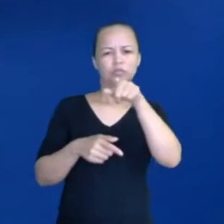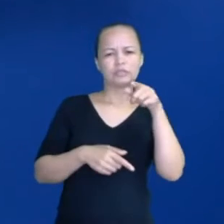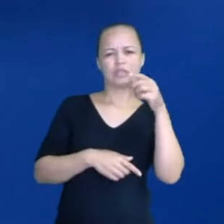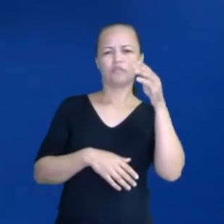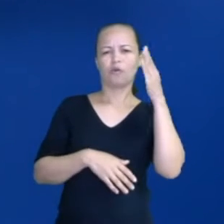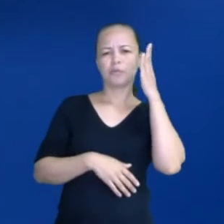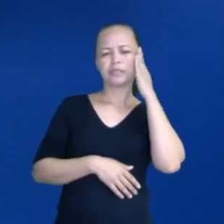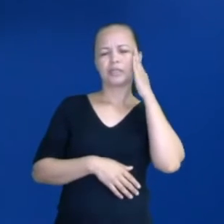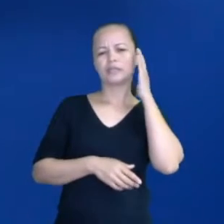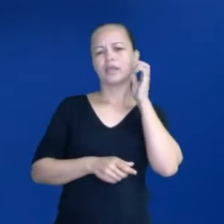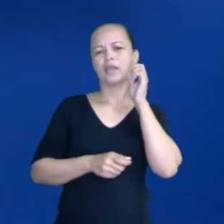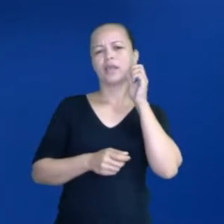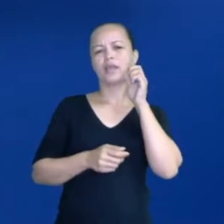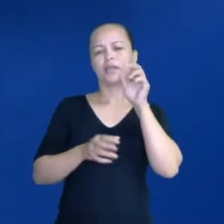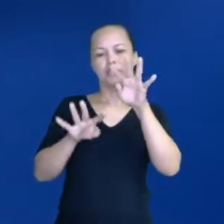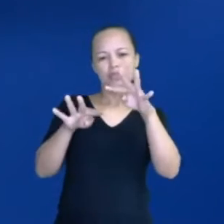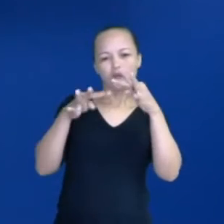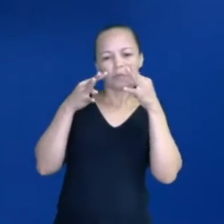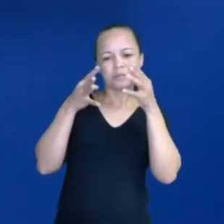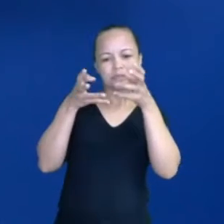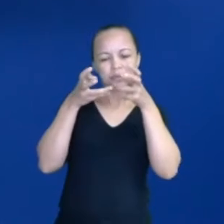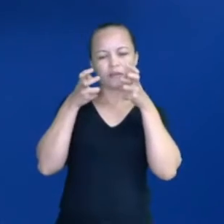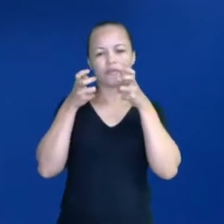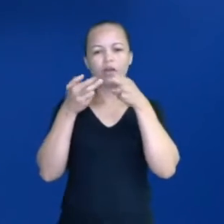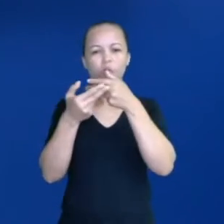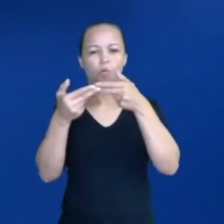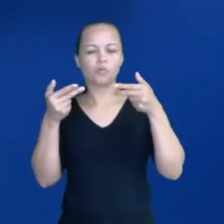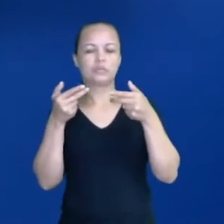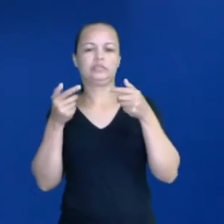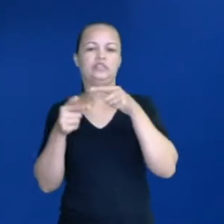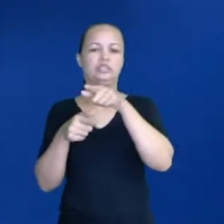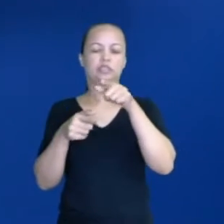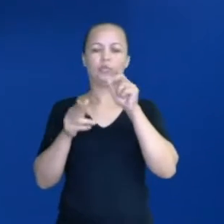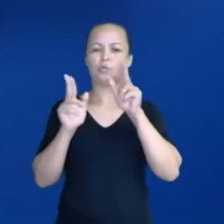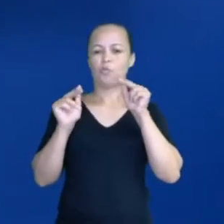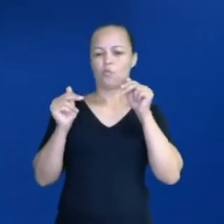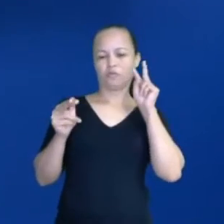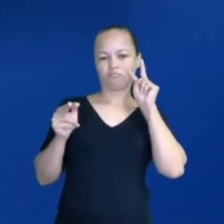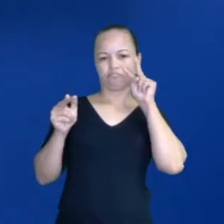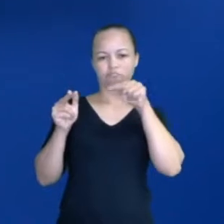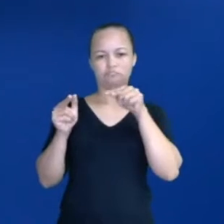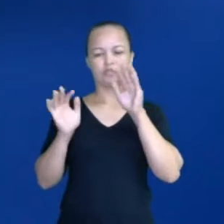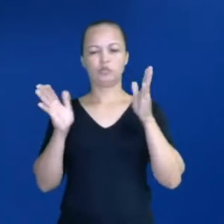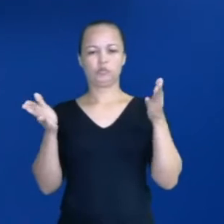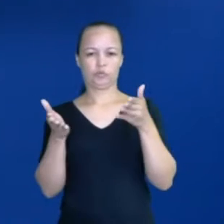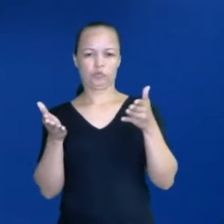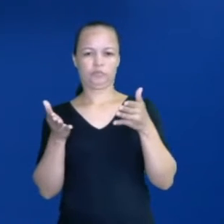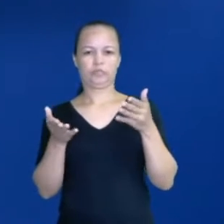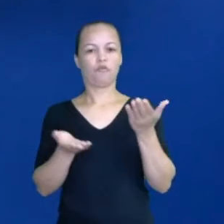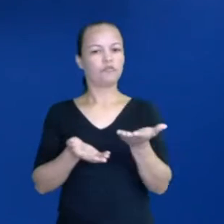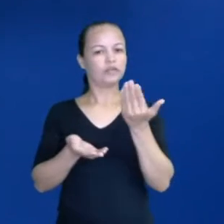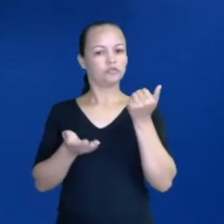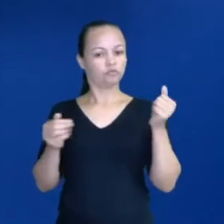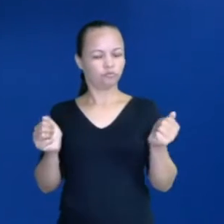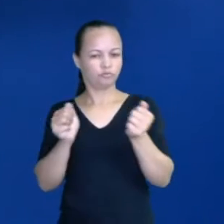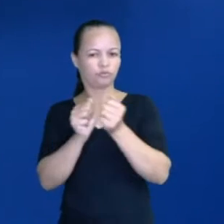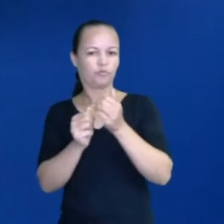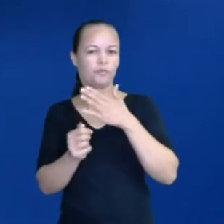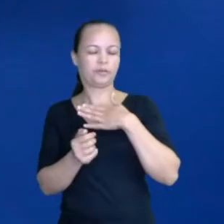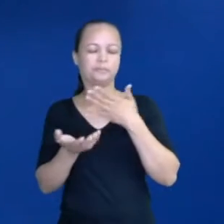antes. Então, vem comigo para essa aula de hoje que você vai aprender muito, tá bom? Não se perde.